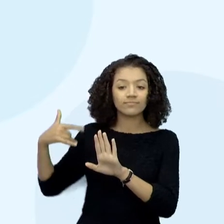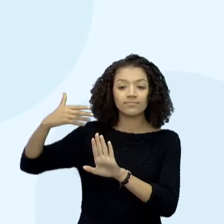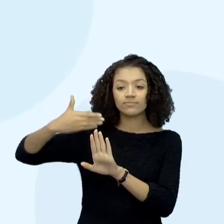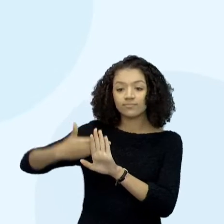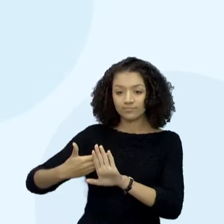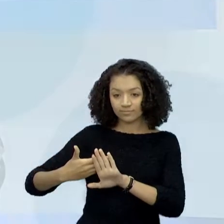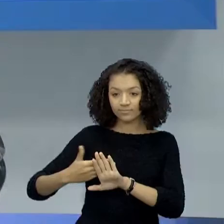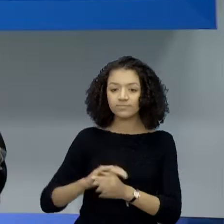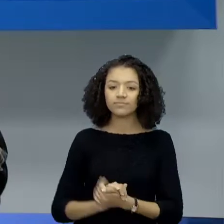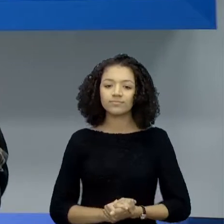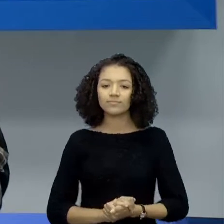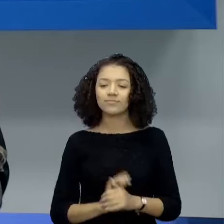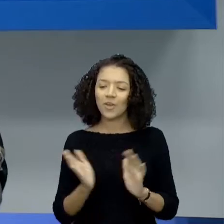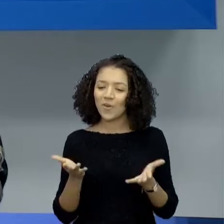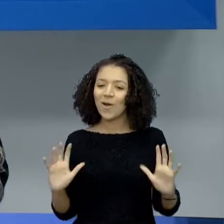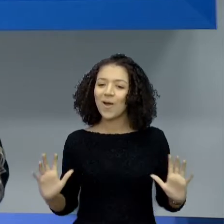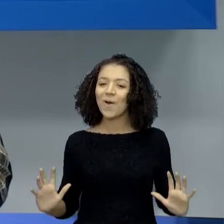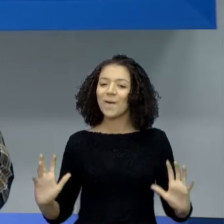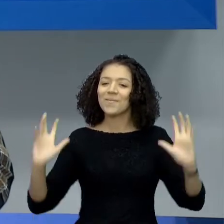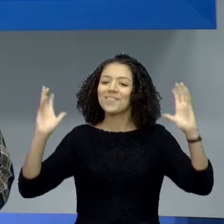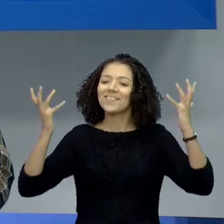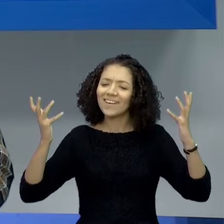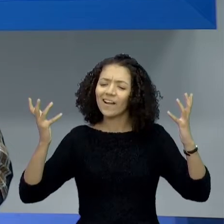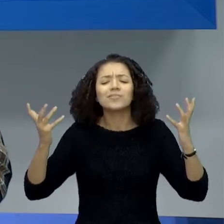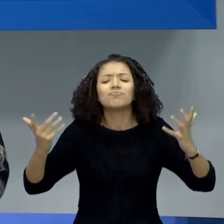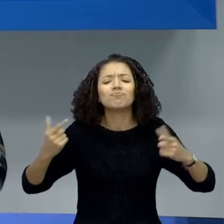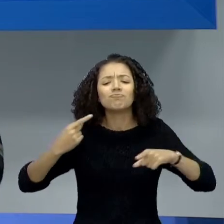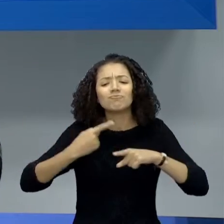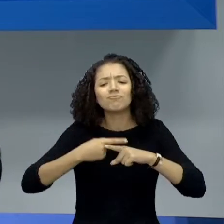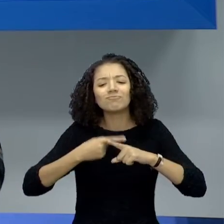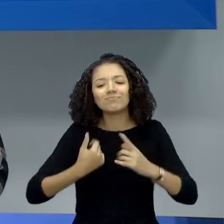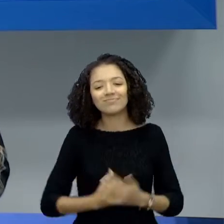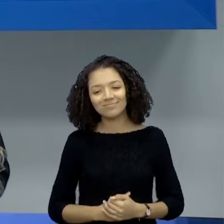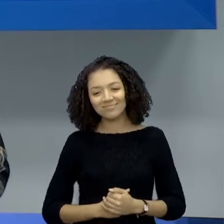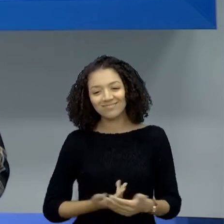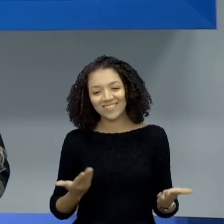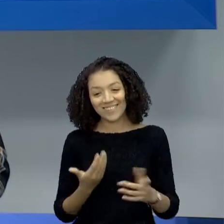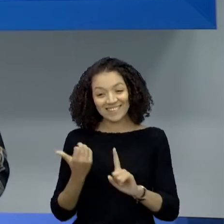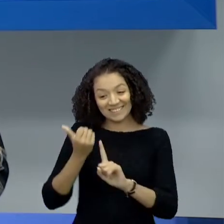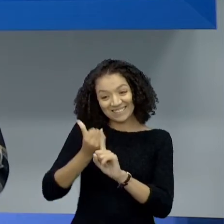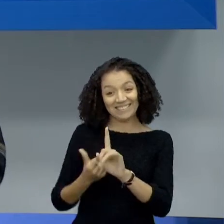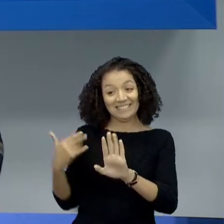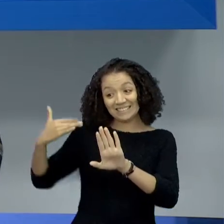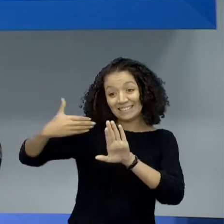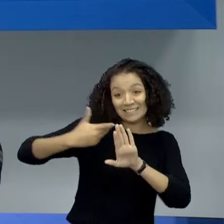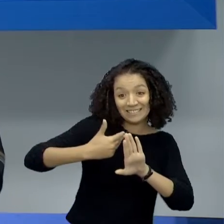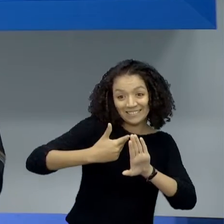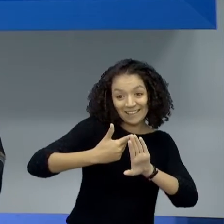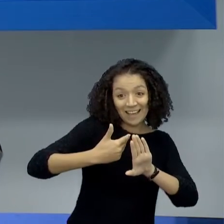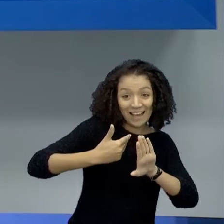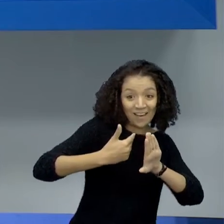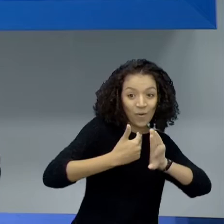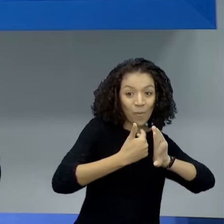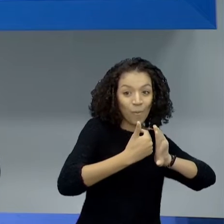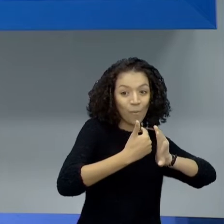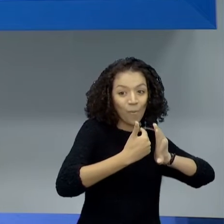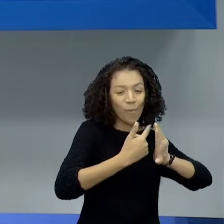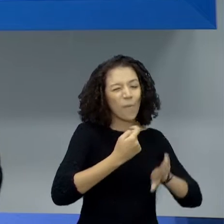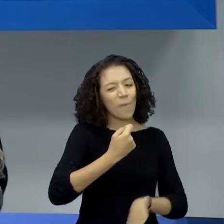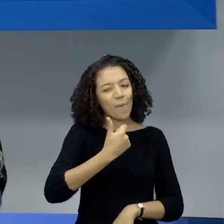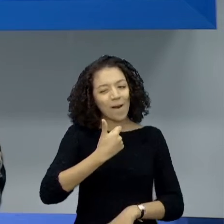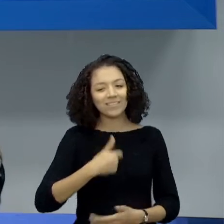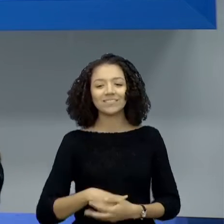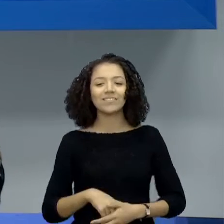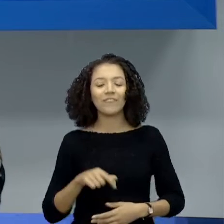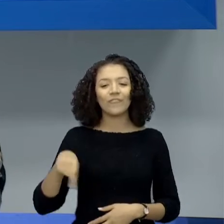é hora de comemorar. Por que é hora de comemorar? Porque o semestre está acabando, né? E vocês provavelmente aí